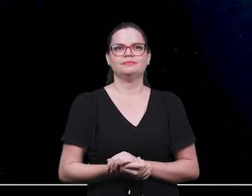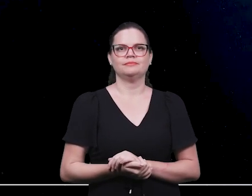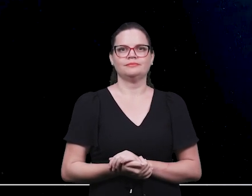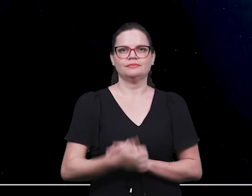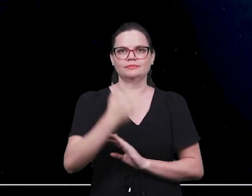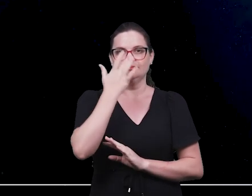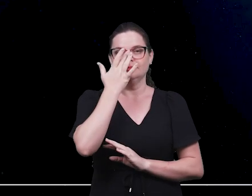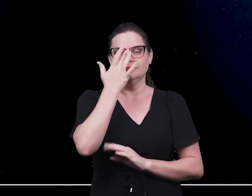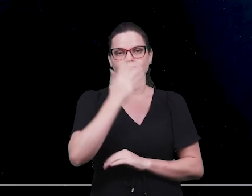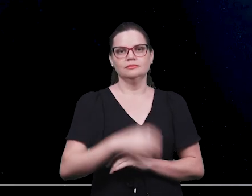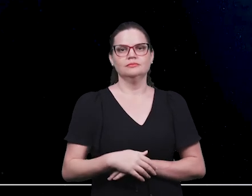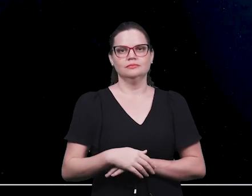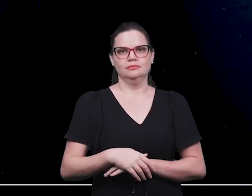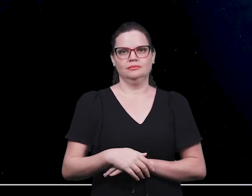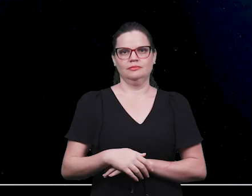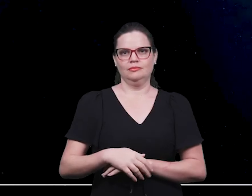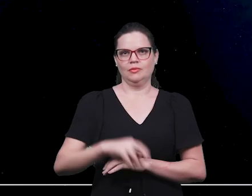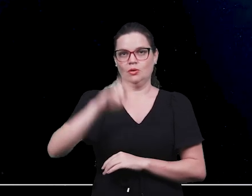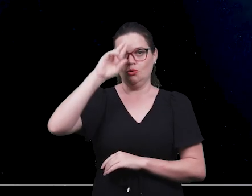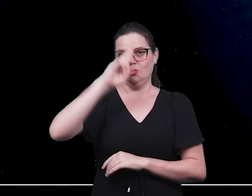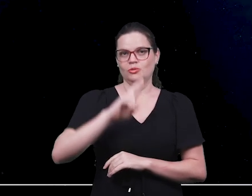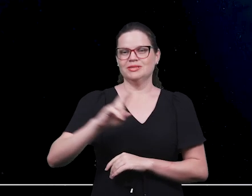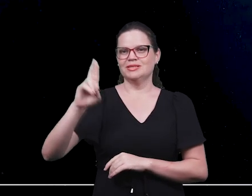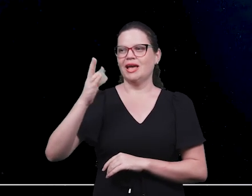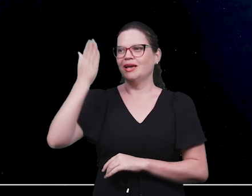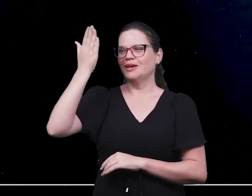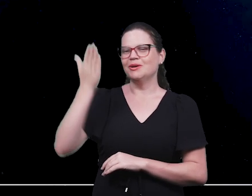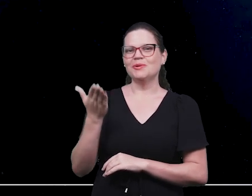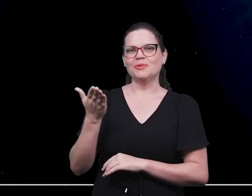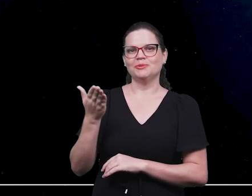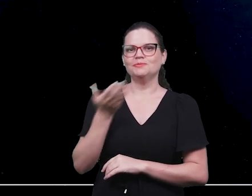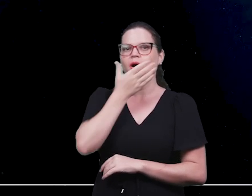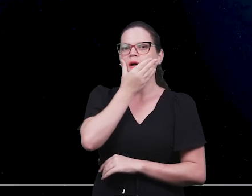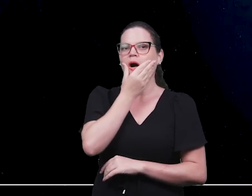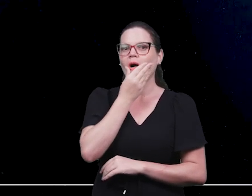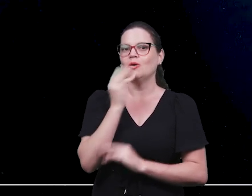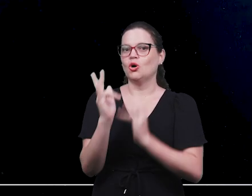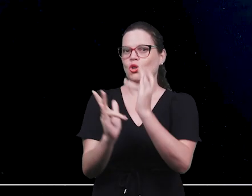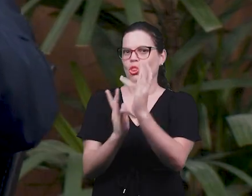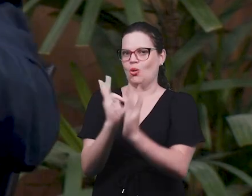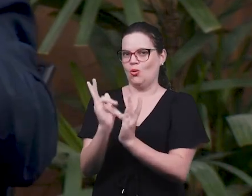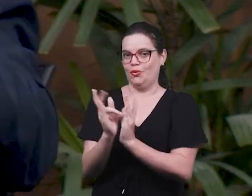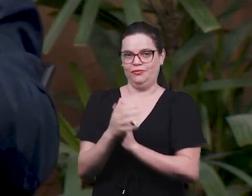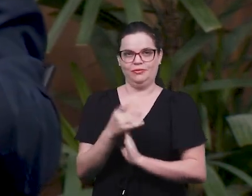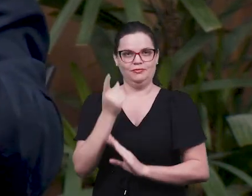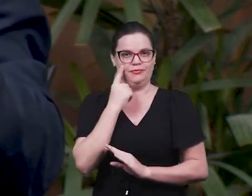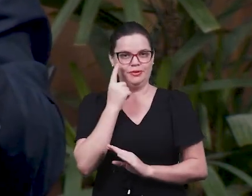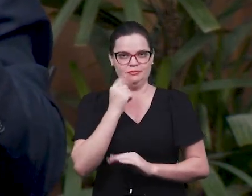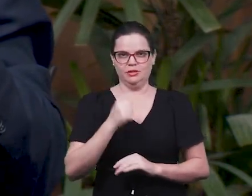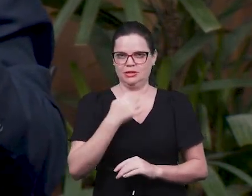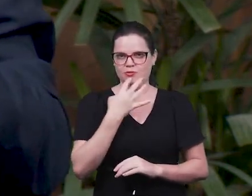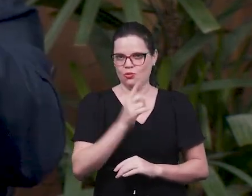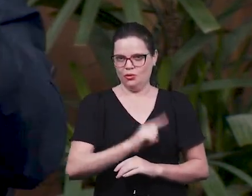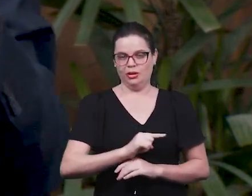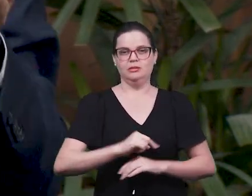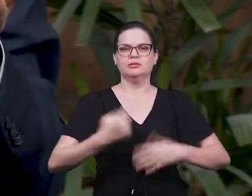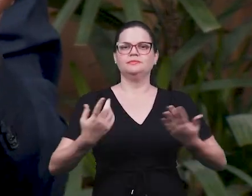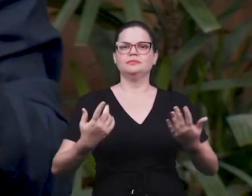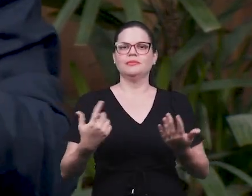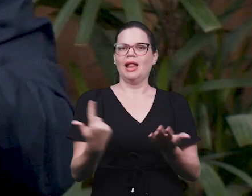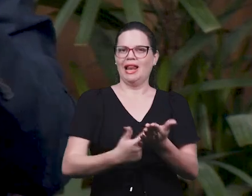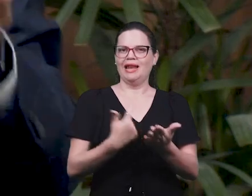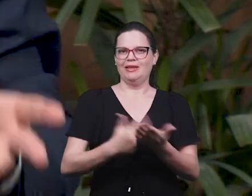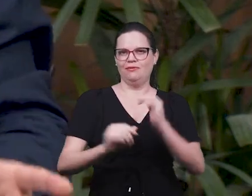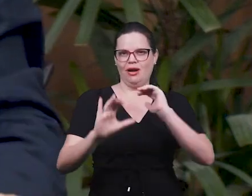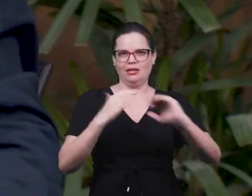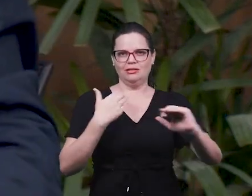melhor é o seu amor, falando do noivo. Para quem não conhece, Cantares é um livro poético